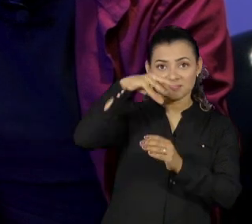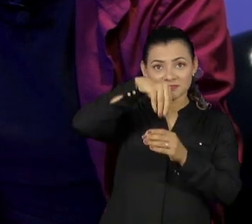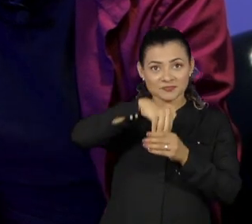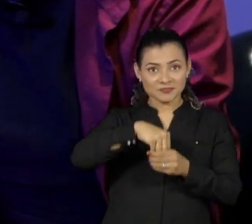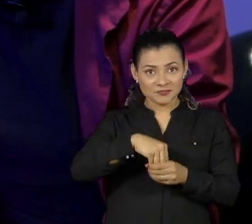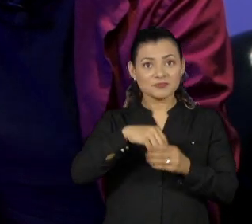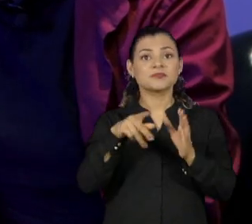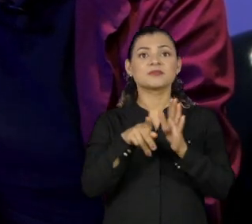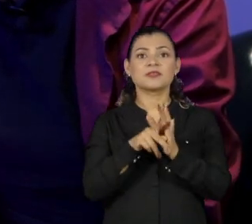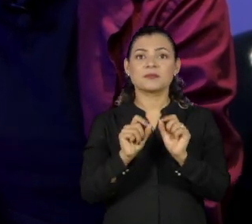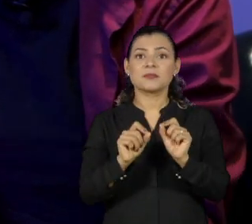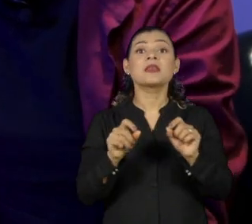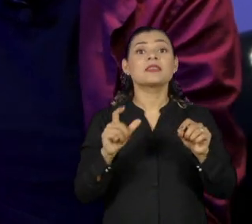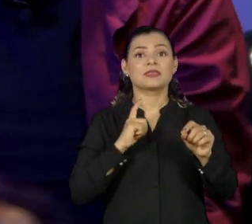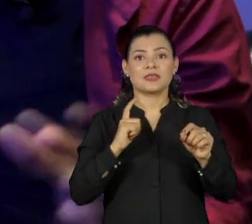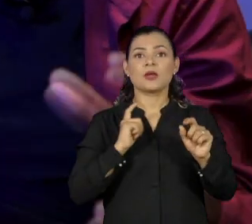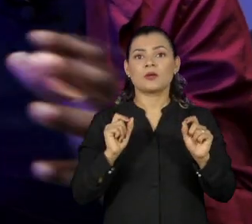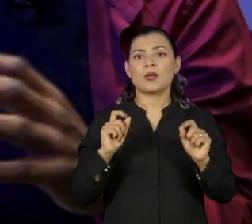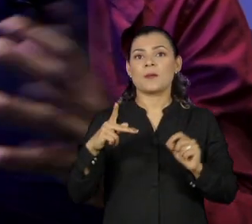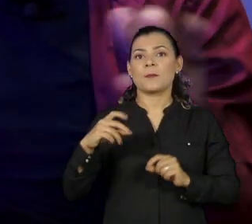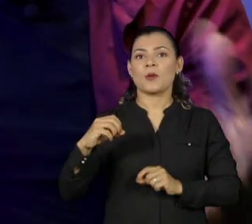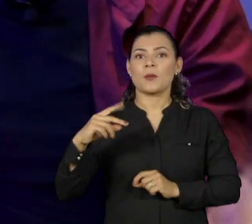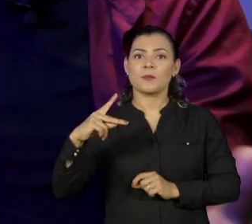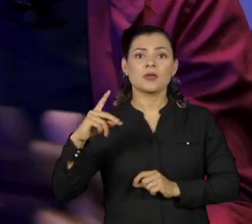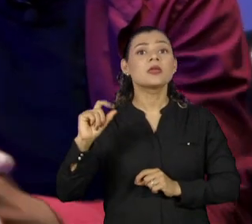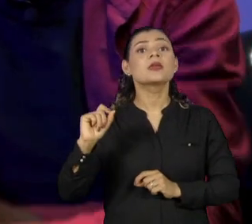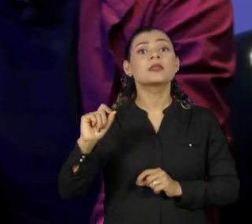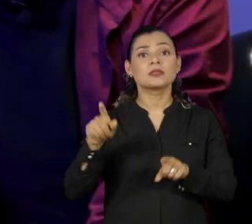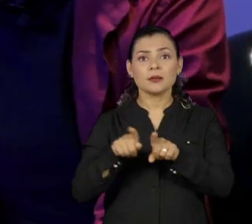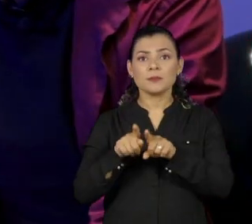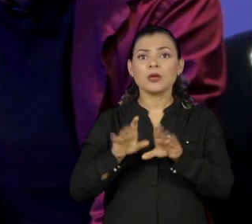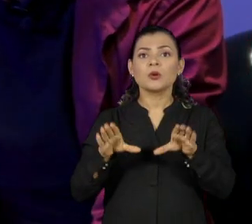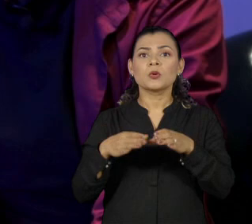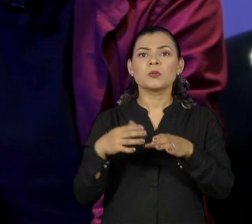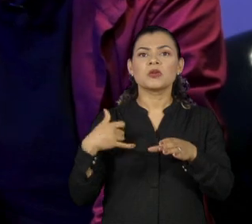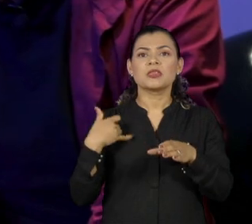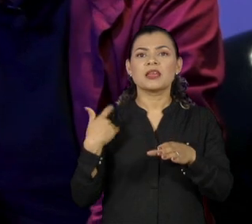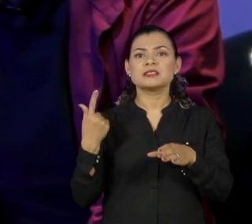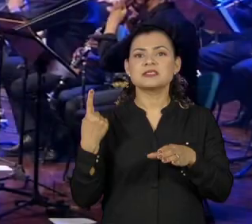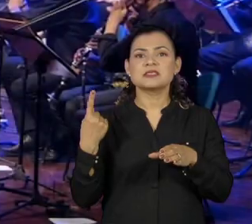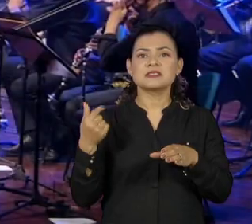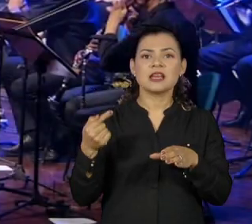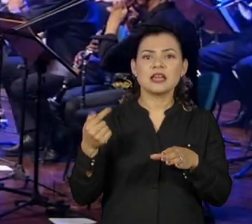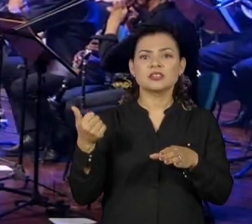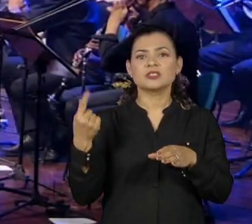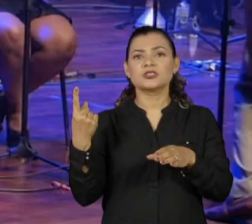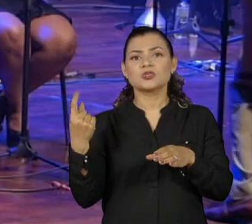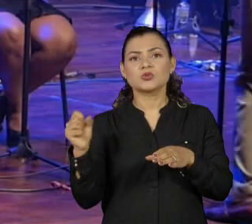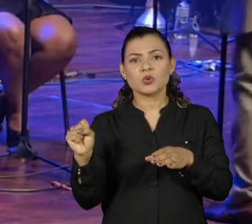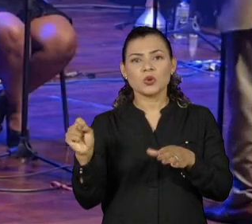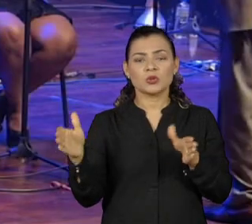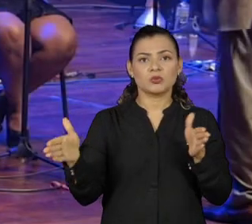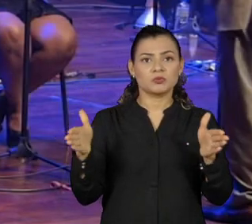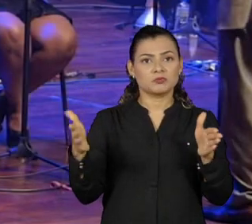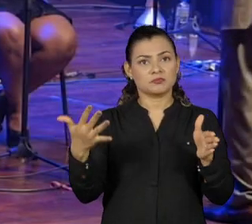Filafro Pop Chamber, que é um grupo até 17, 18.